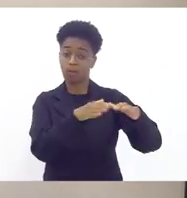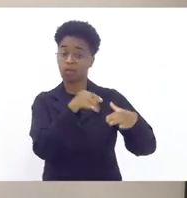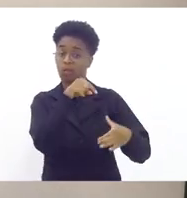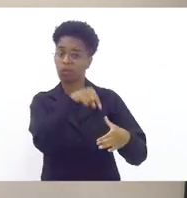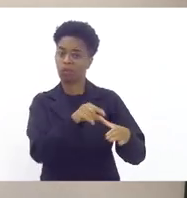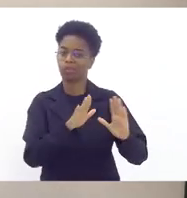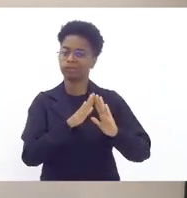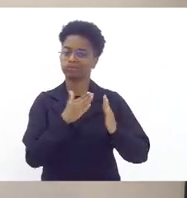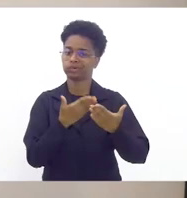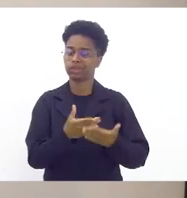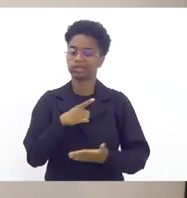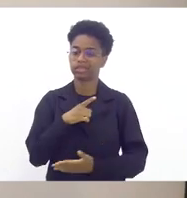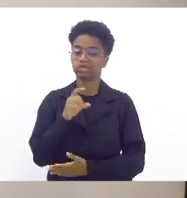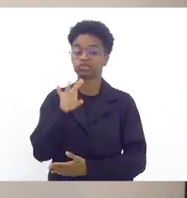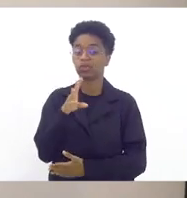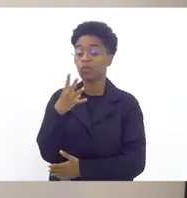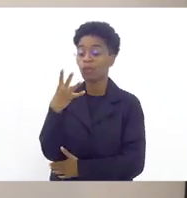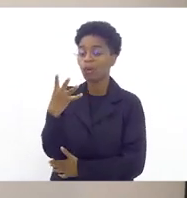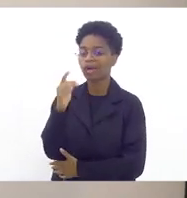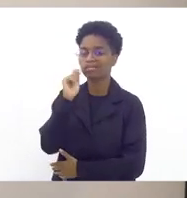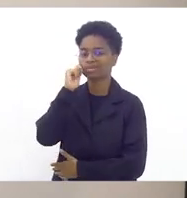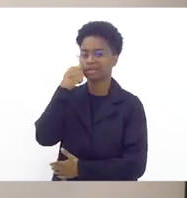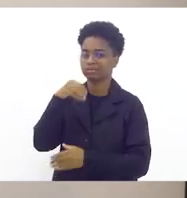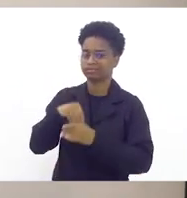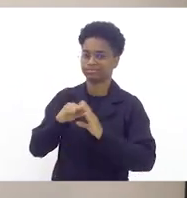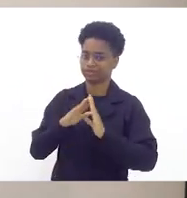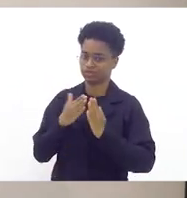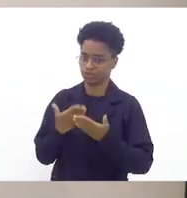Só tem ele e mais quatro negros nessa escola.